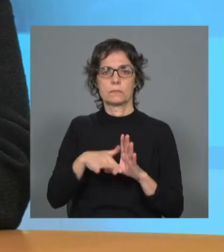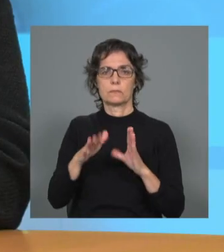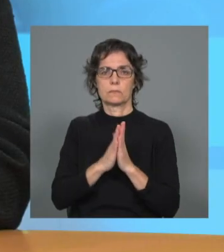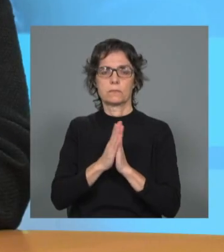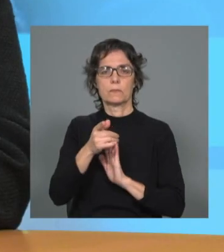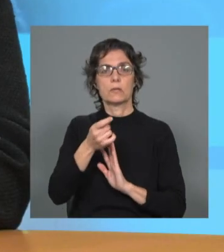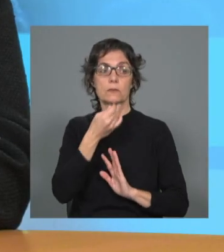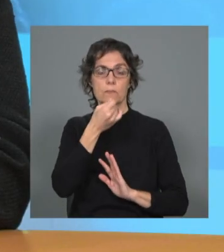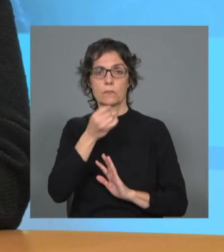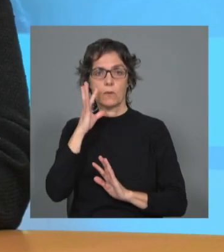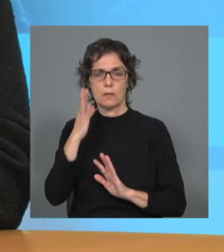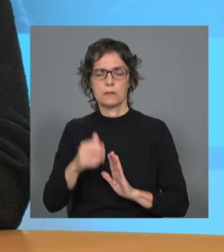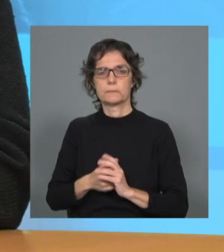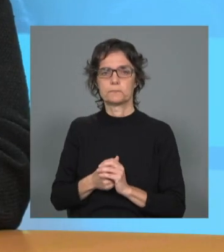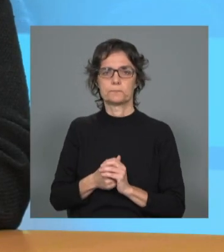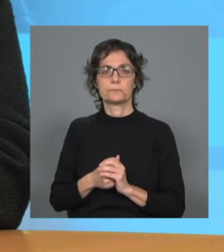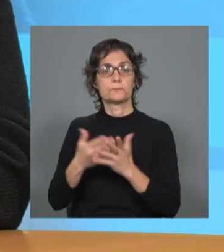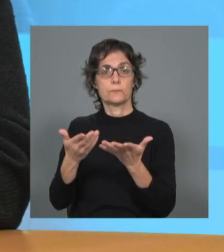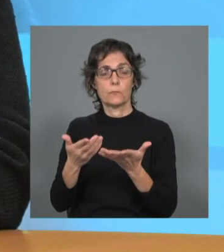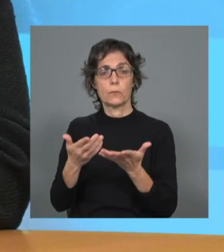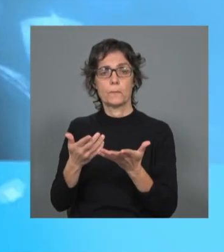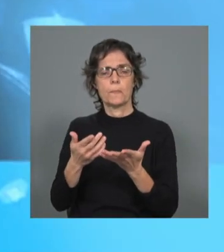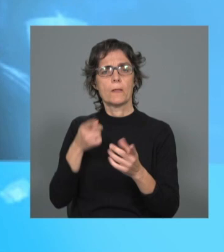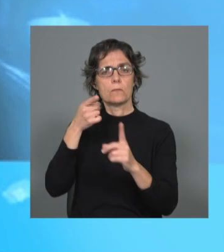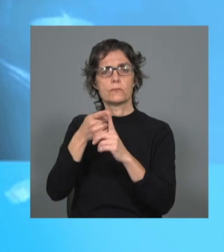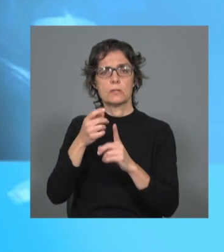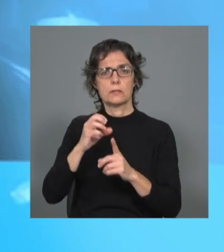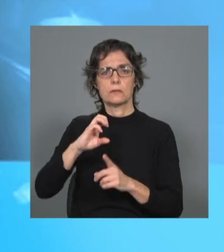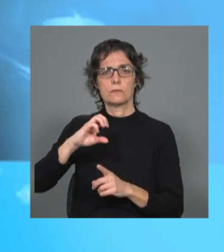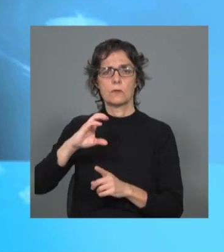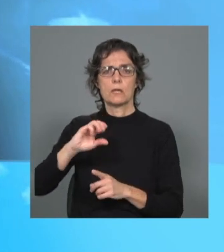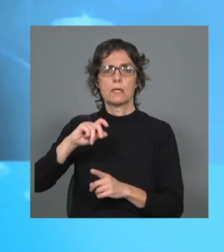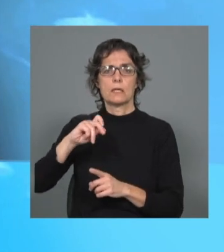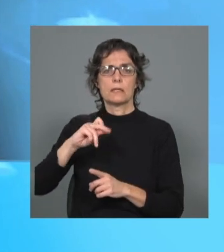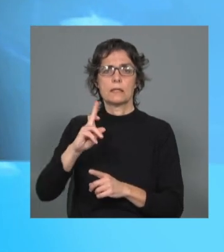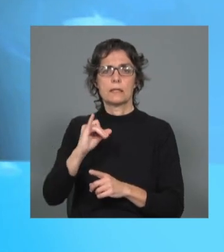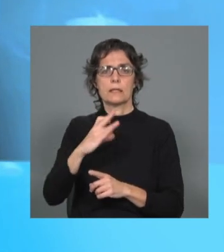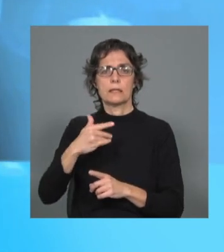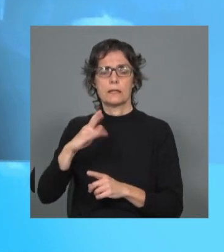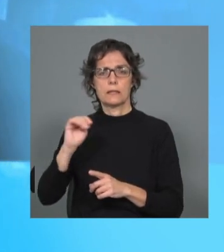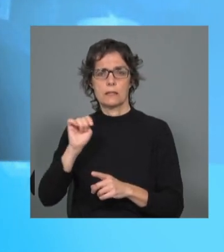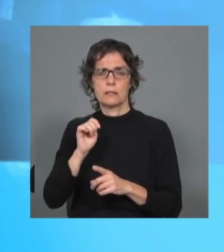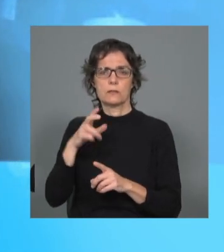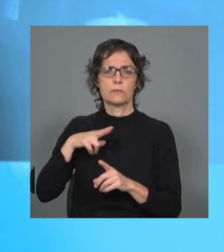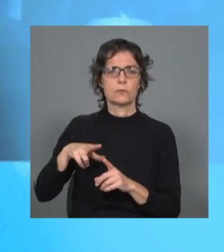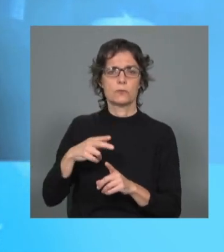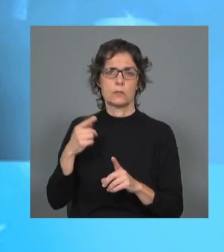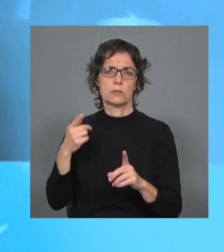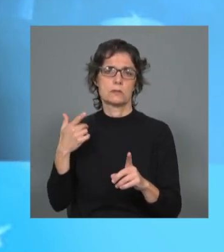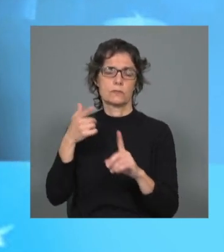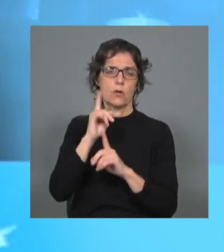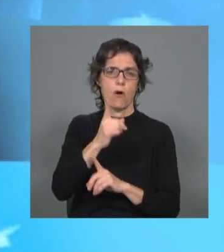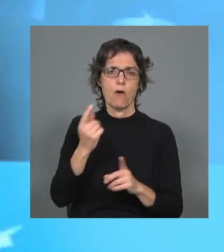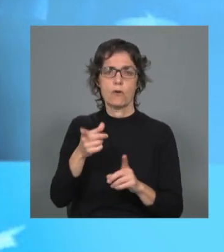Obrigado, Dra. Rita Valadas, por estar connosco. Qual é este propósito da Caritas Portuguesa? Acredito que em sintonia com as Caritas dos